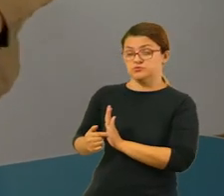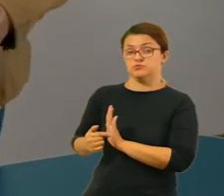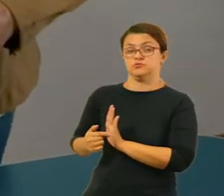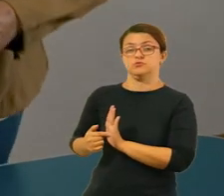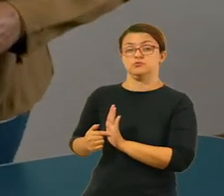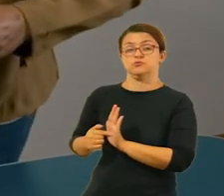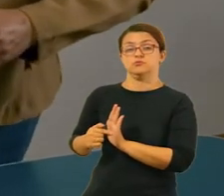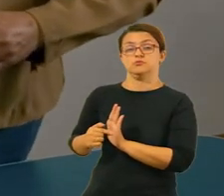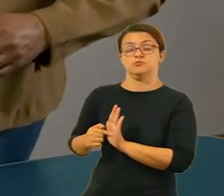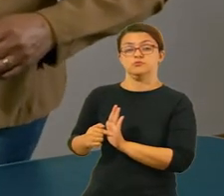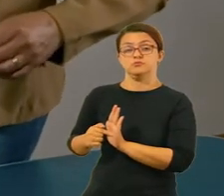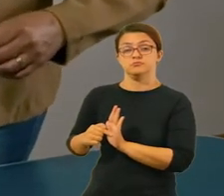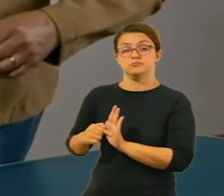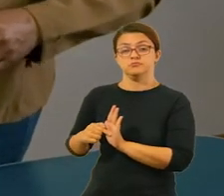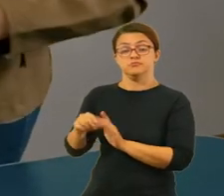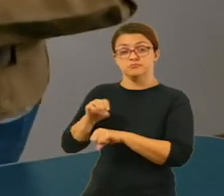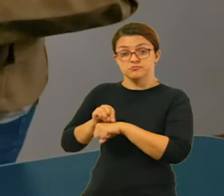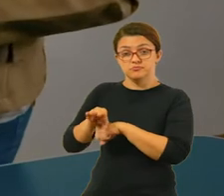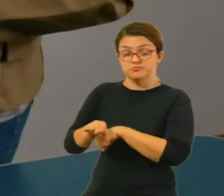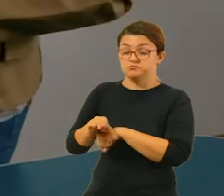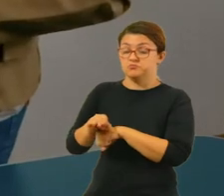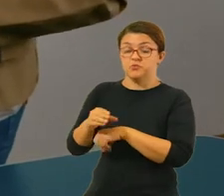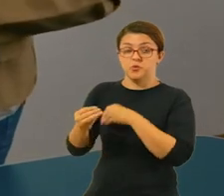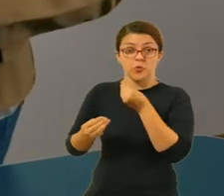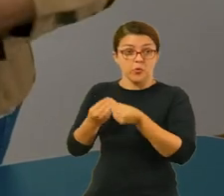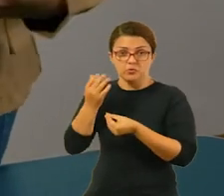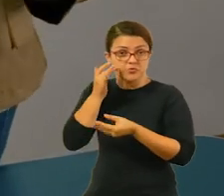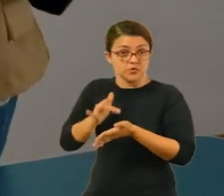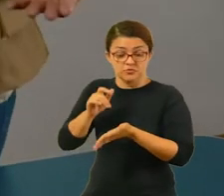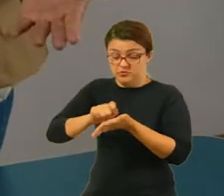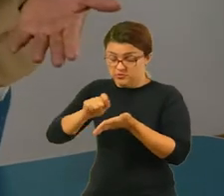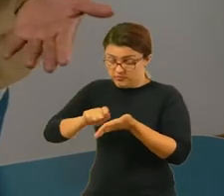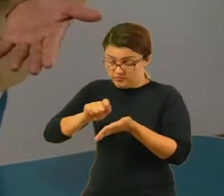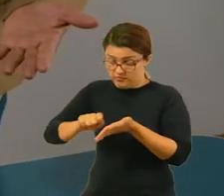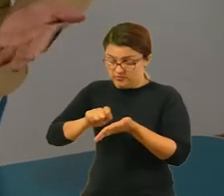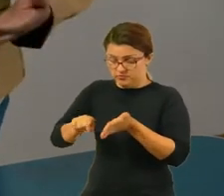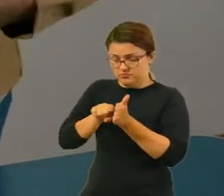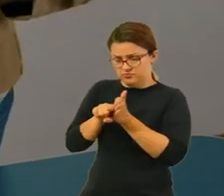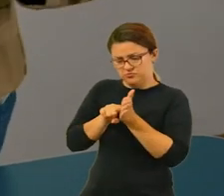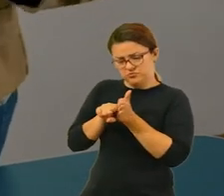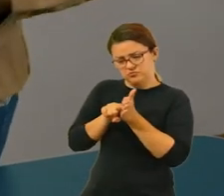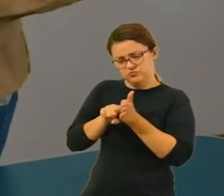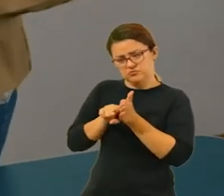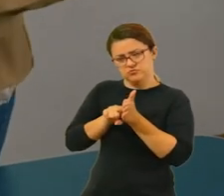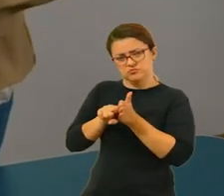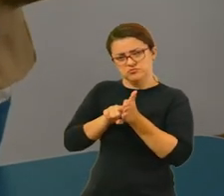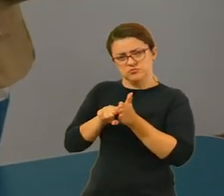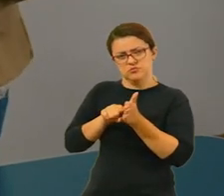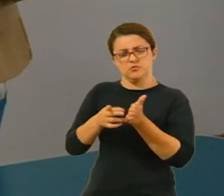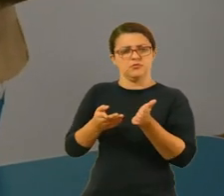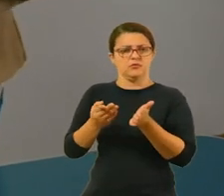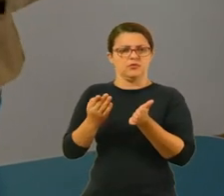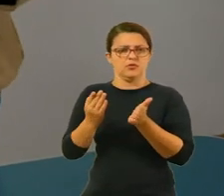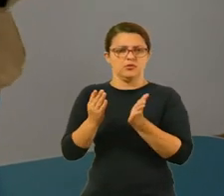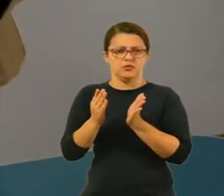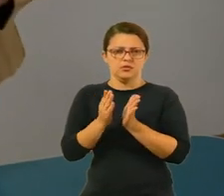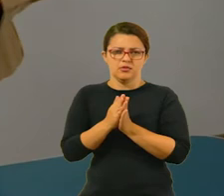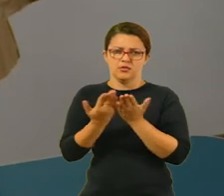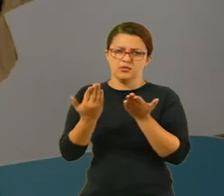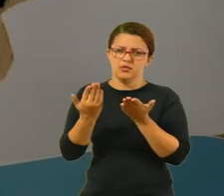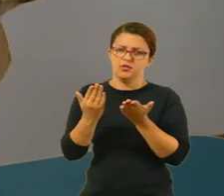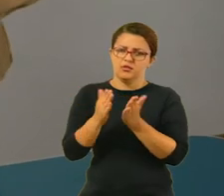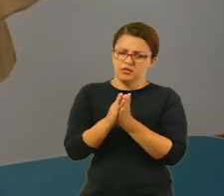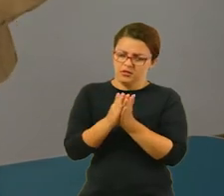né? E depois a gente sugere que, como a criança não consegue escrever, que vocês pesquisem aí em